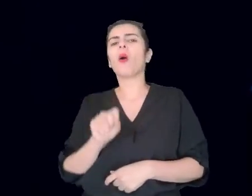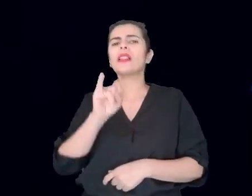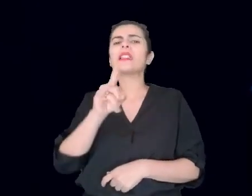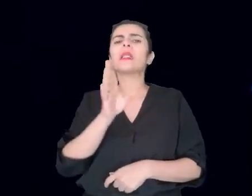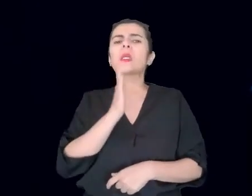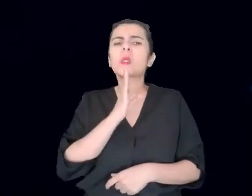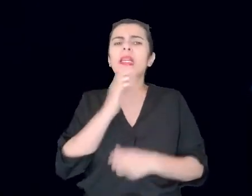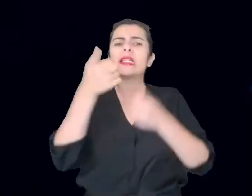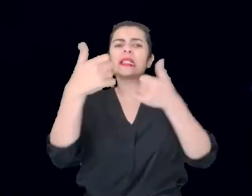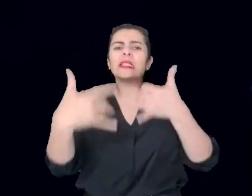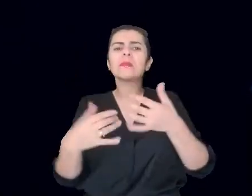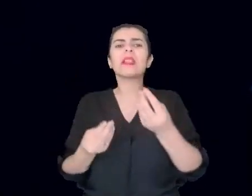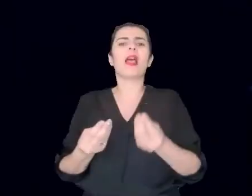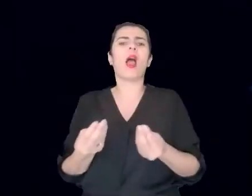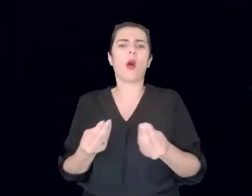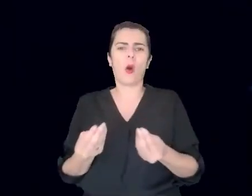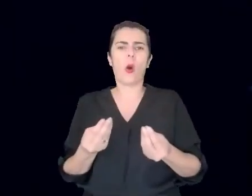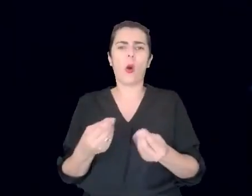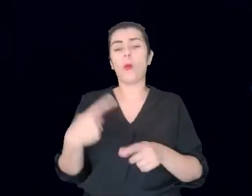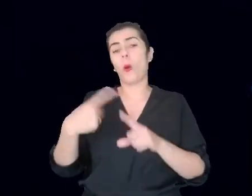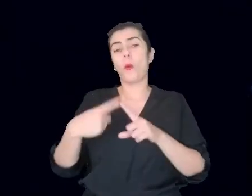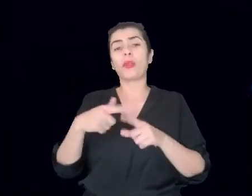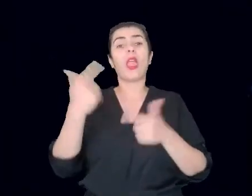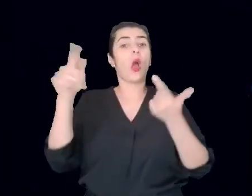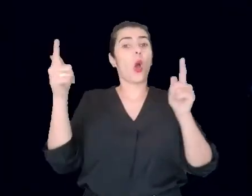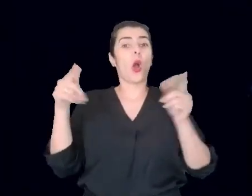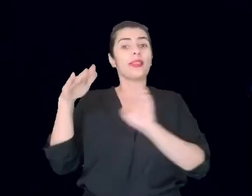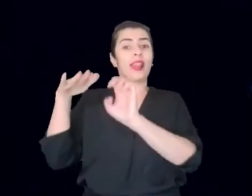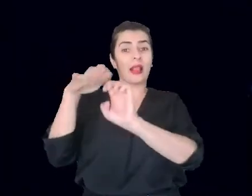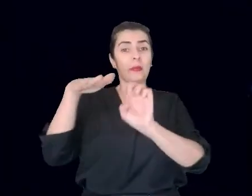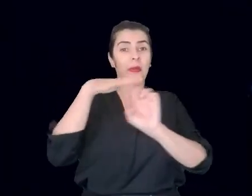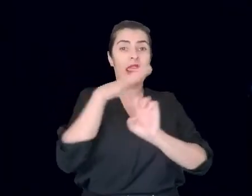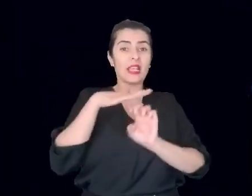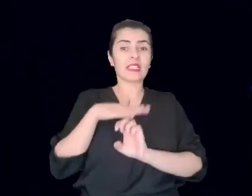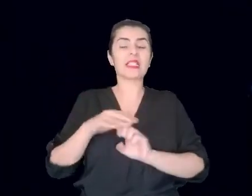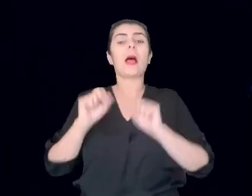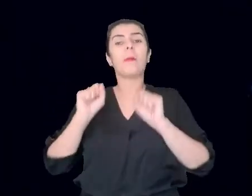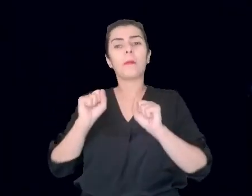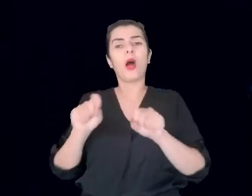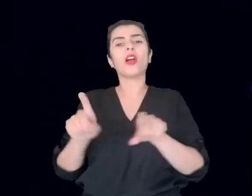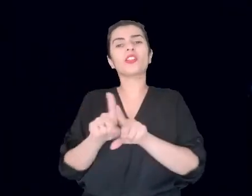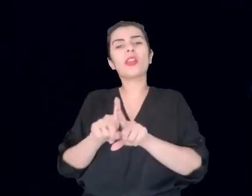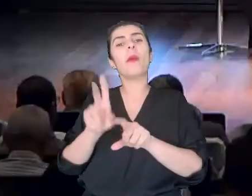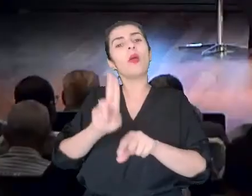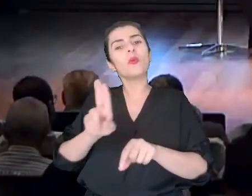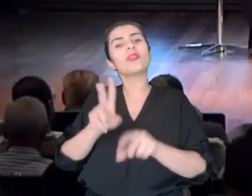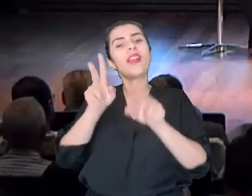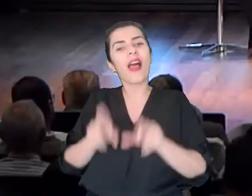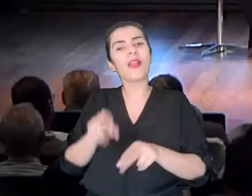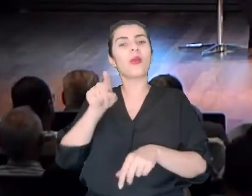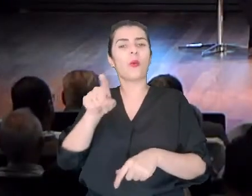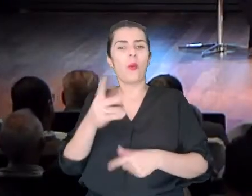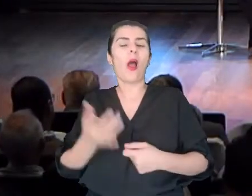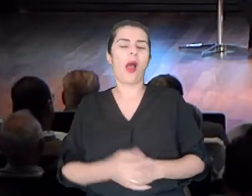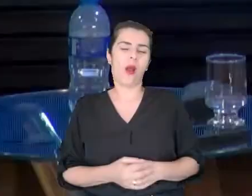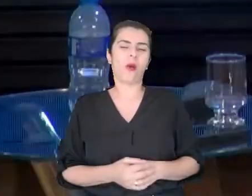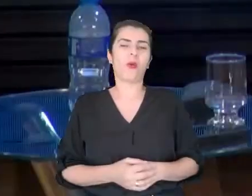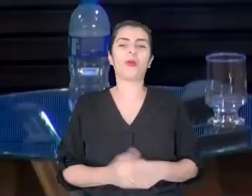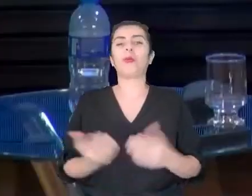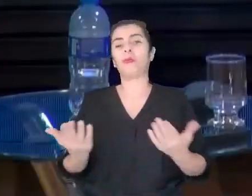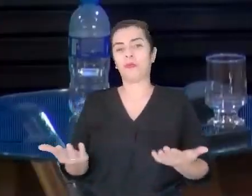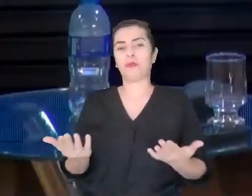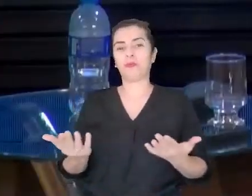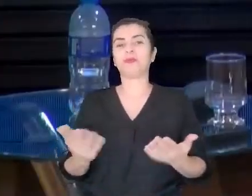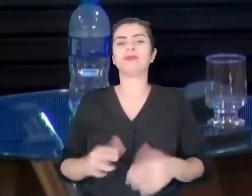de repente, outras empresas, né, podem replicar essa boa prática da Samarco. A Samarco